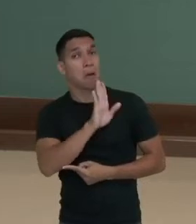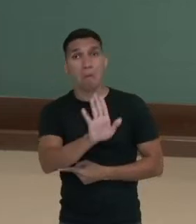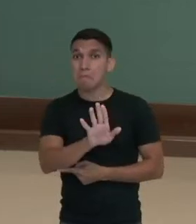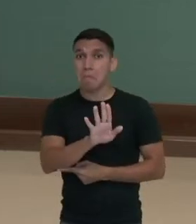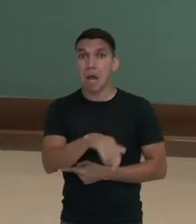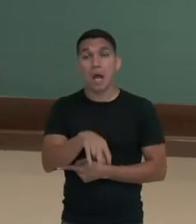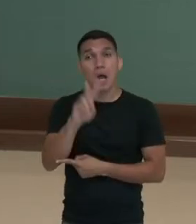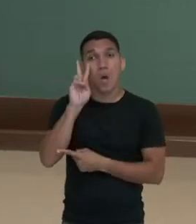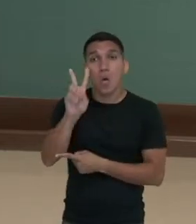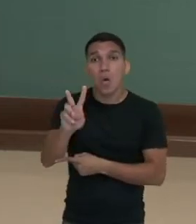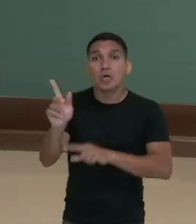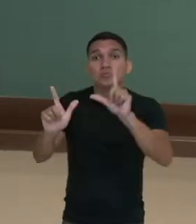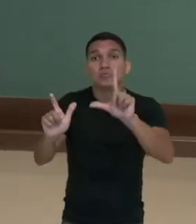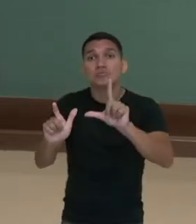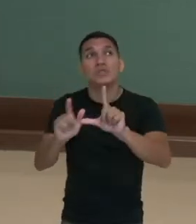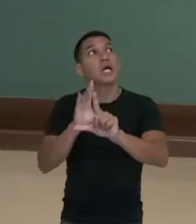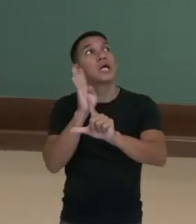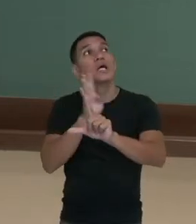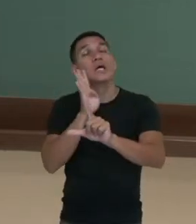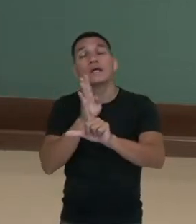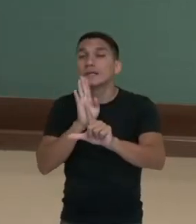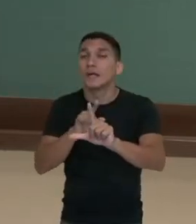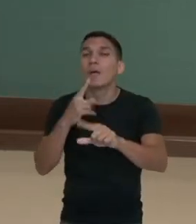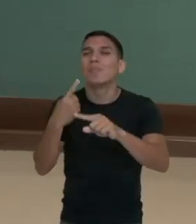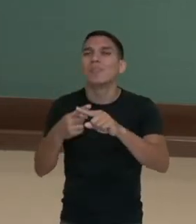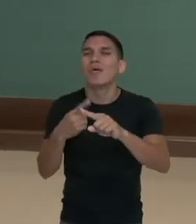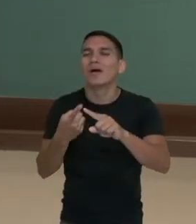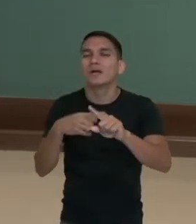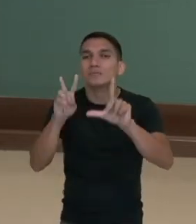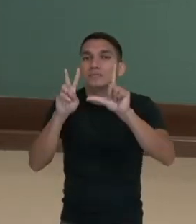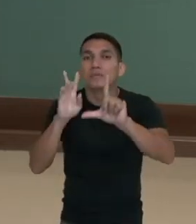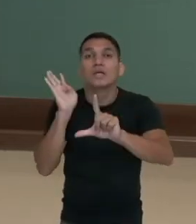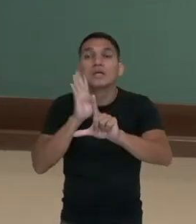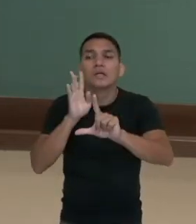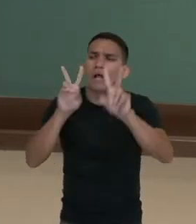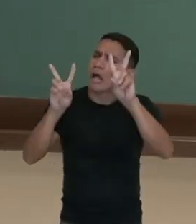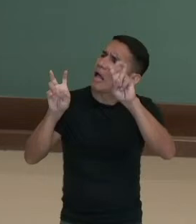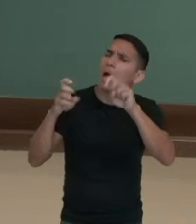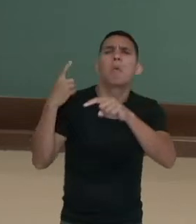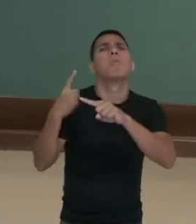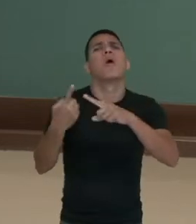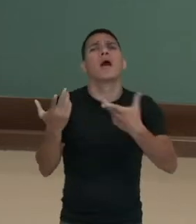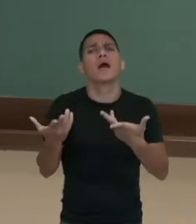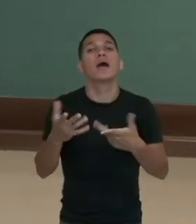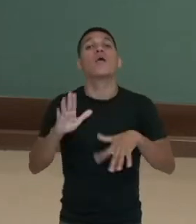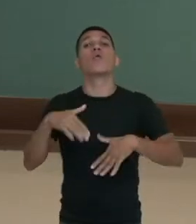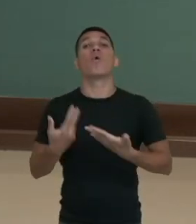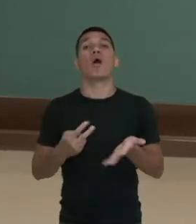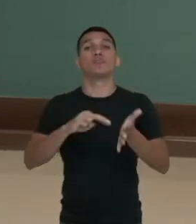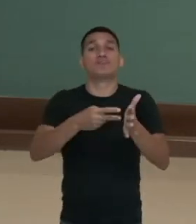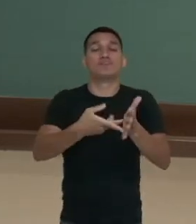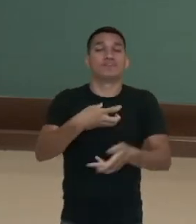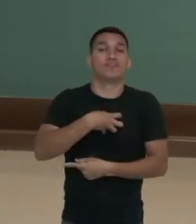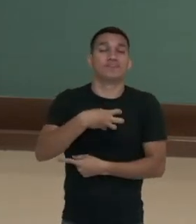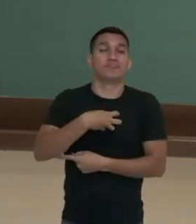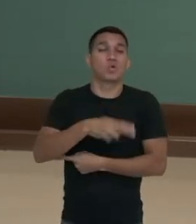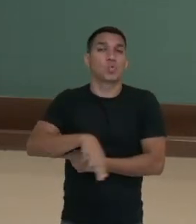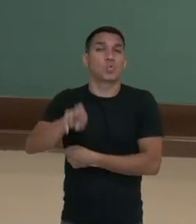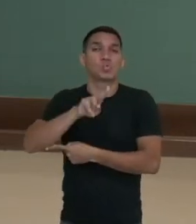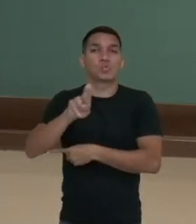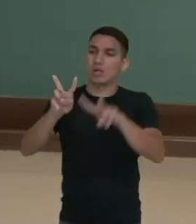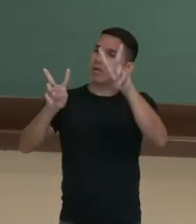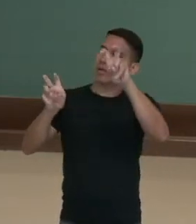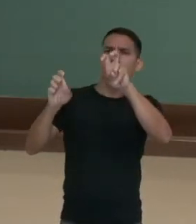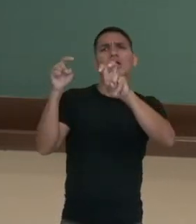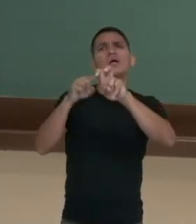os olhos da tela. Por que a expressão legal está entre aspas? E que efeito de sentido o uso desse sinal